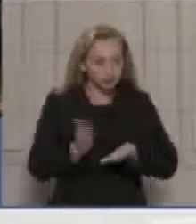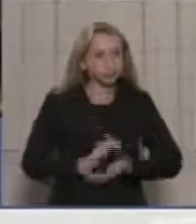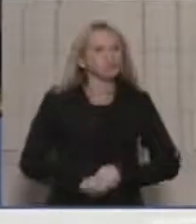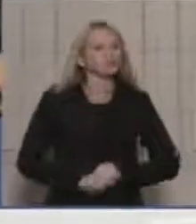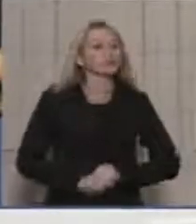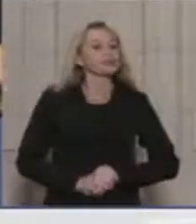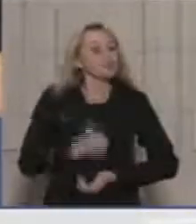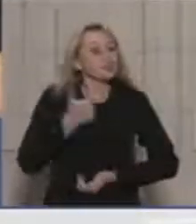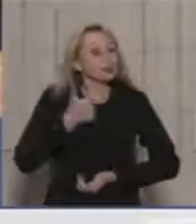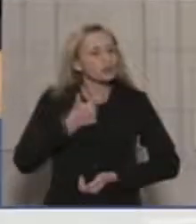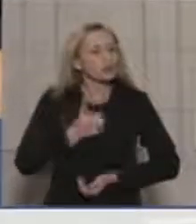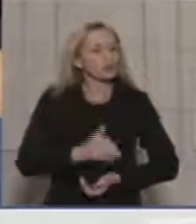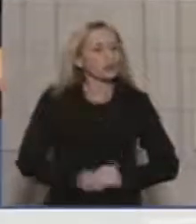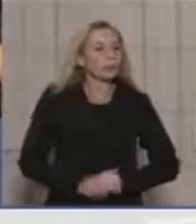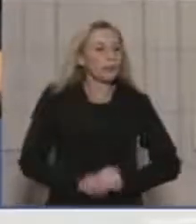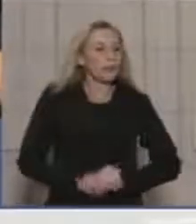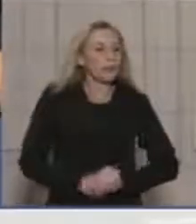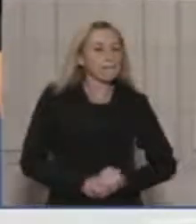Primeiro,